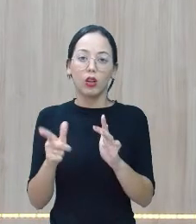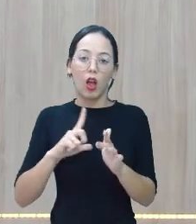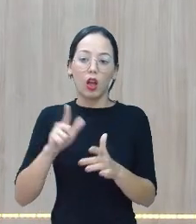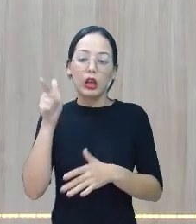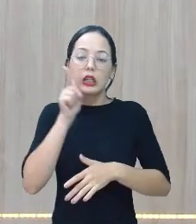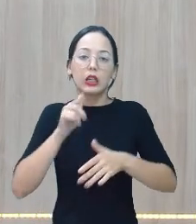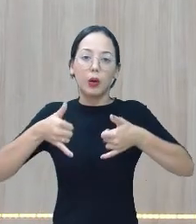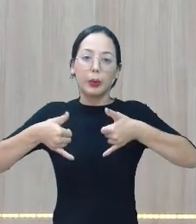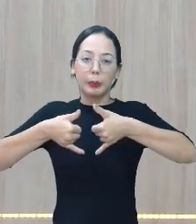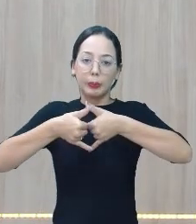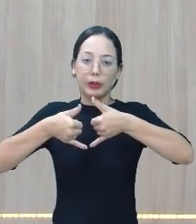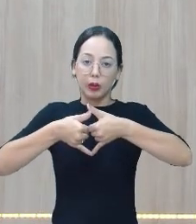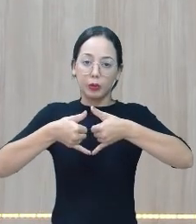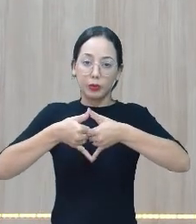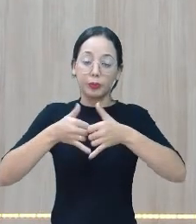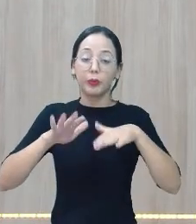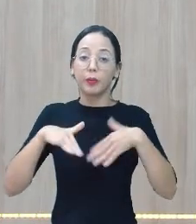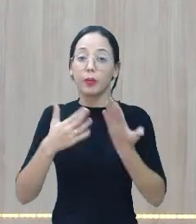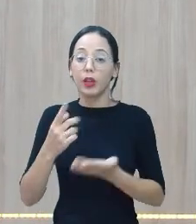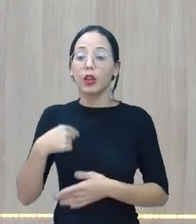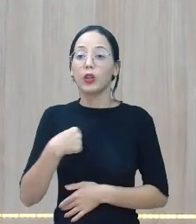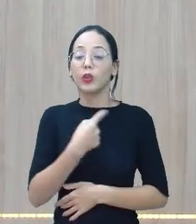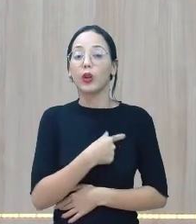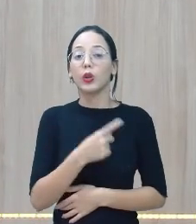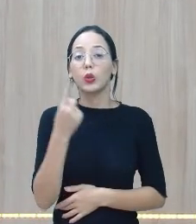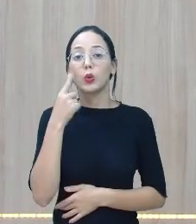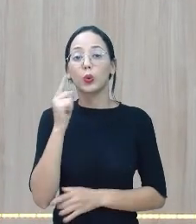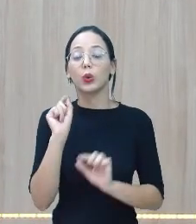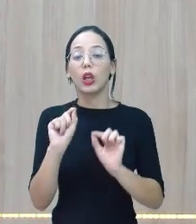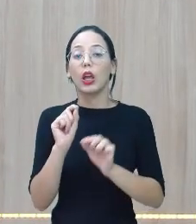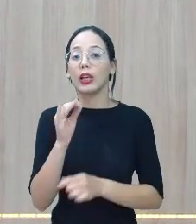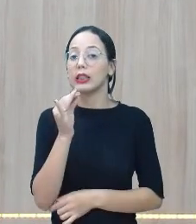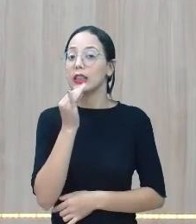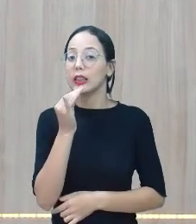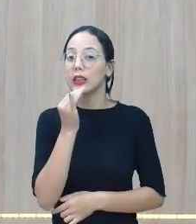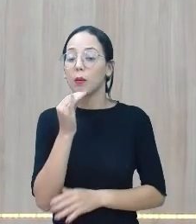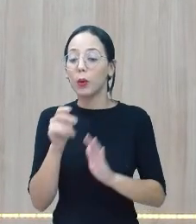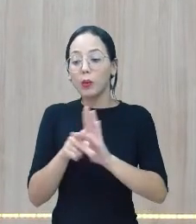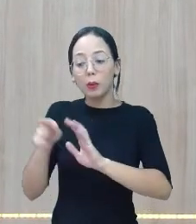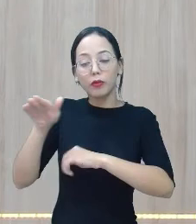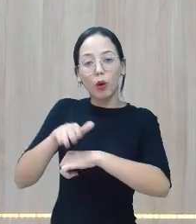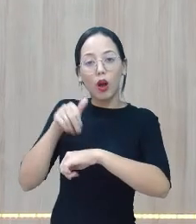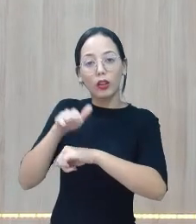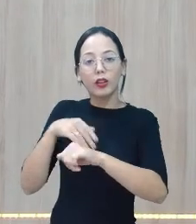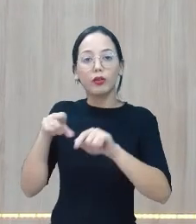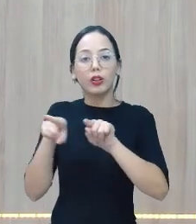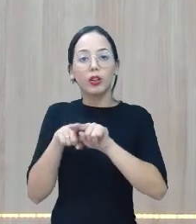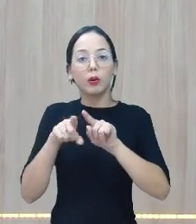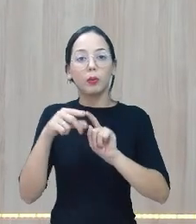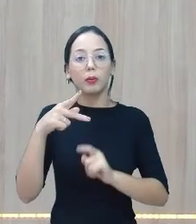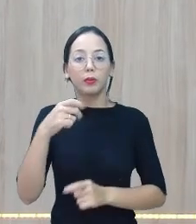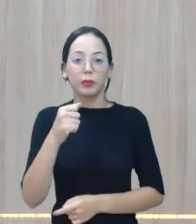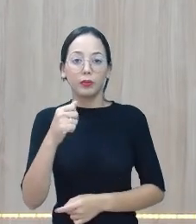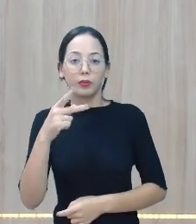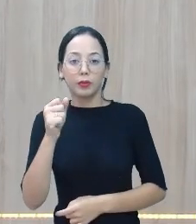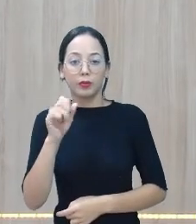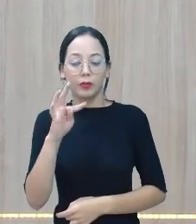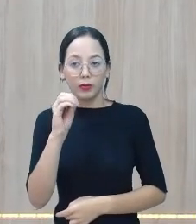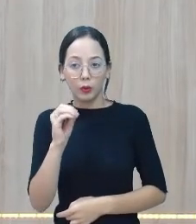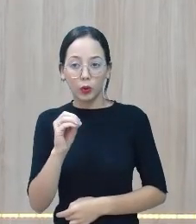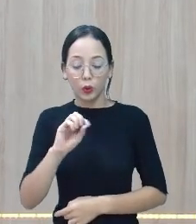prêmio. E aí nós temos aqui o exemplo do vocativo e do aposto também, onde a